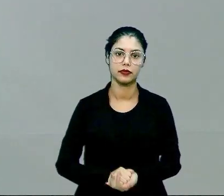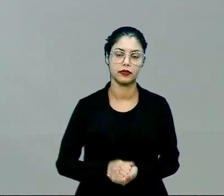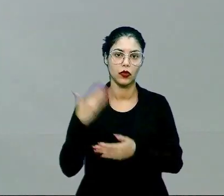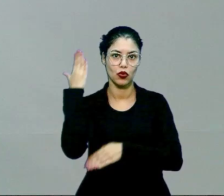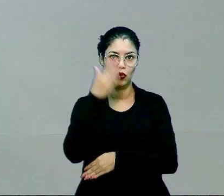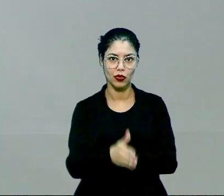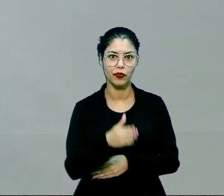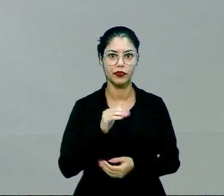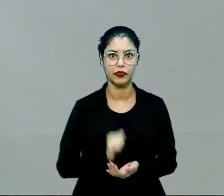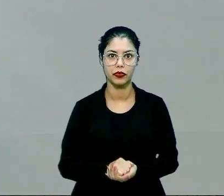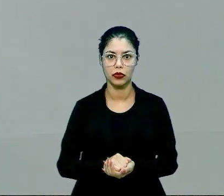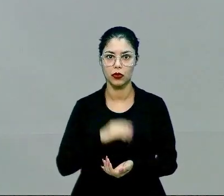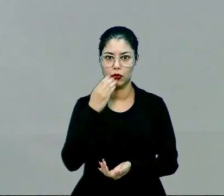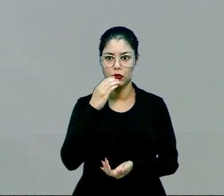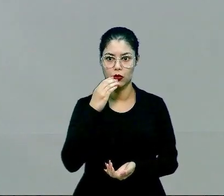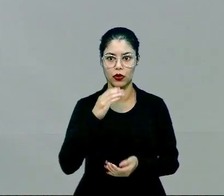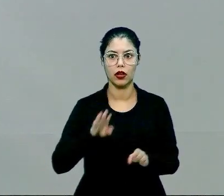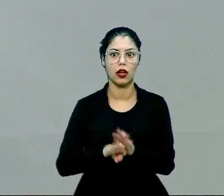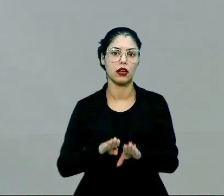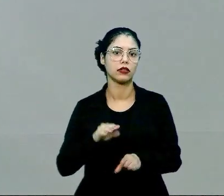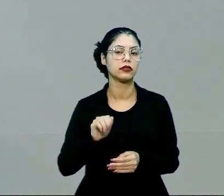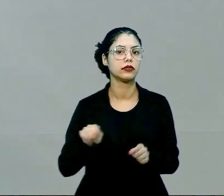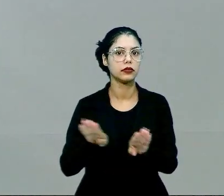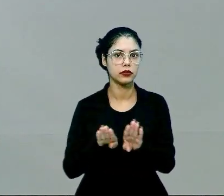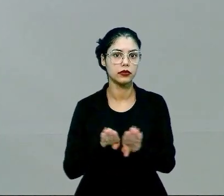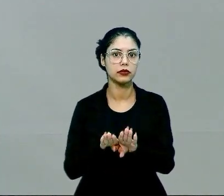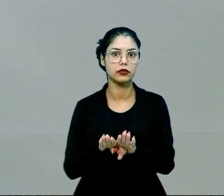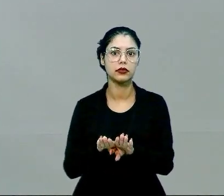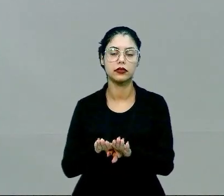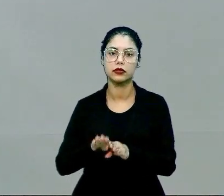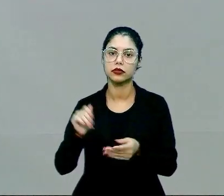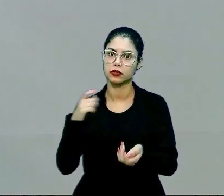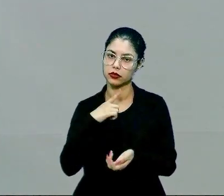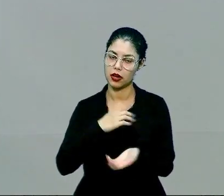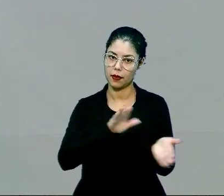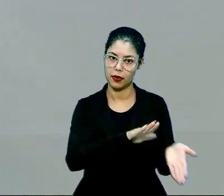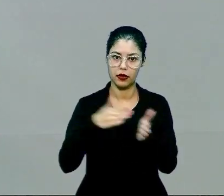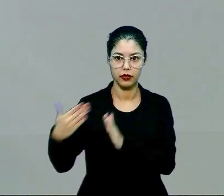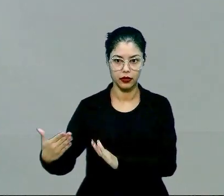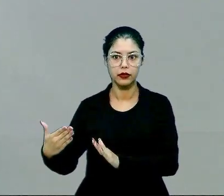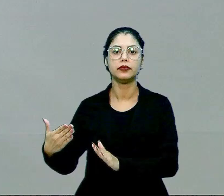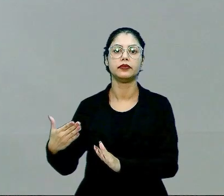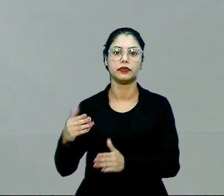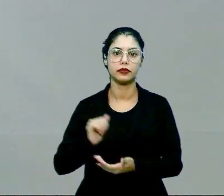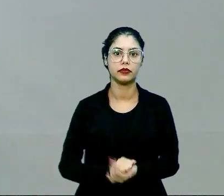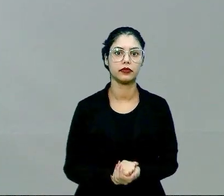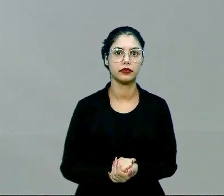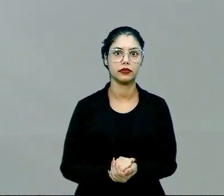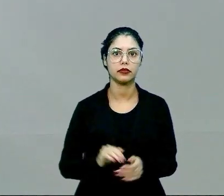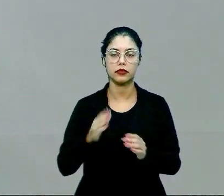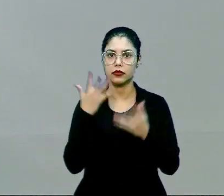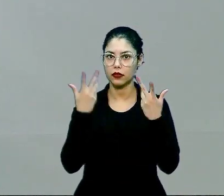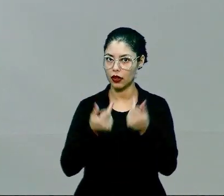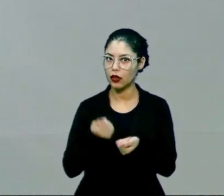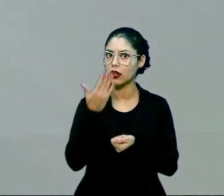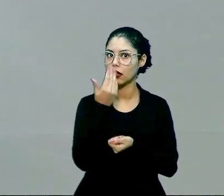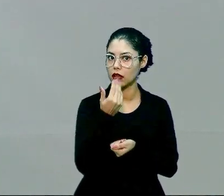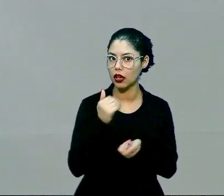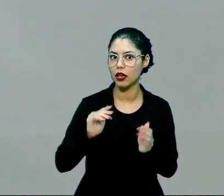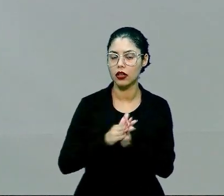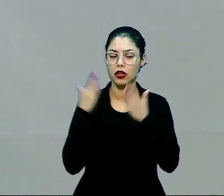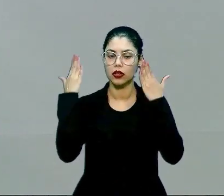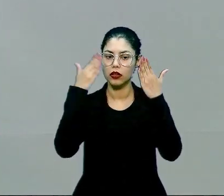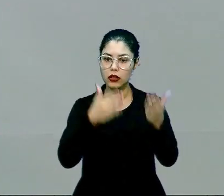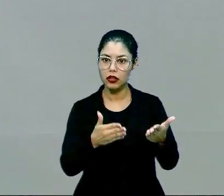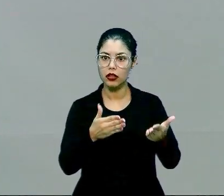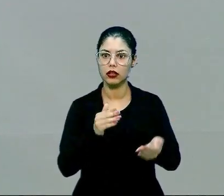esse direcionamento, é uma reflexão da sociedade, uma reflexão do seu dia a dia. Então a partir do momento que você compreende os hábitos alimentares e vê o